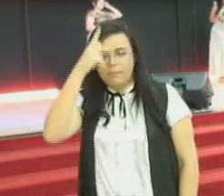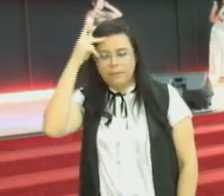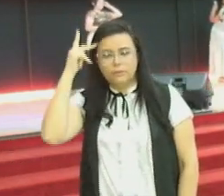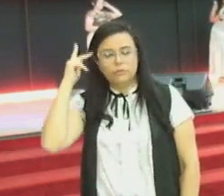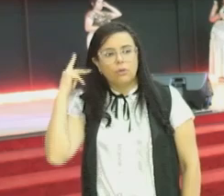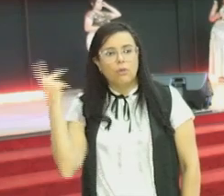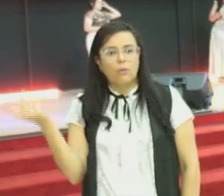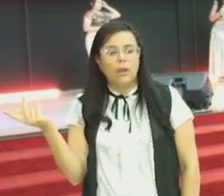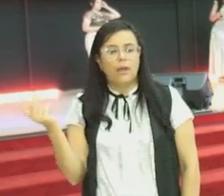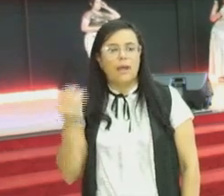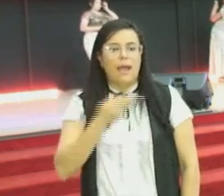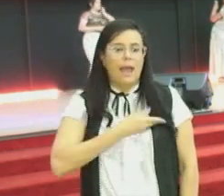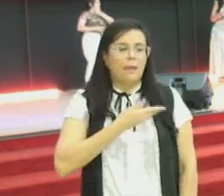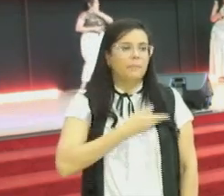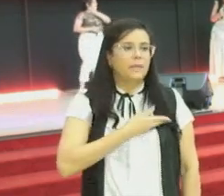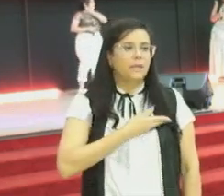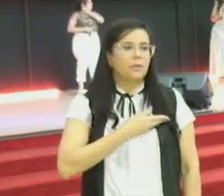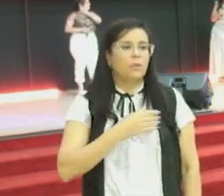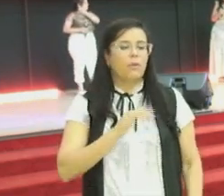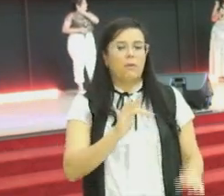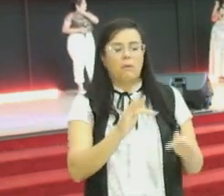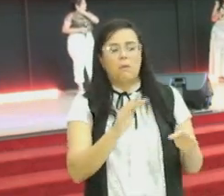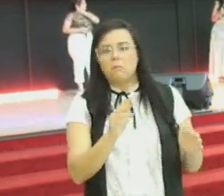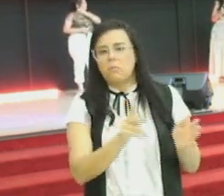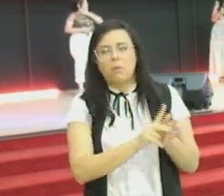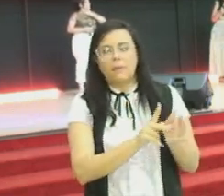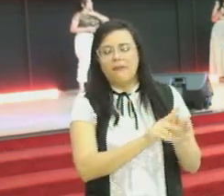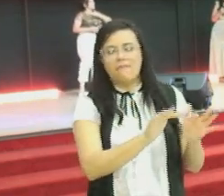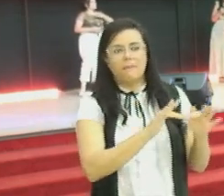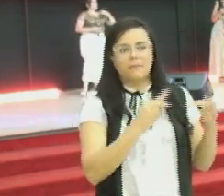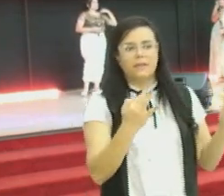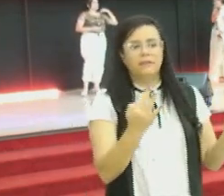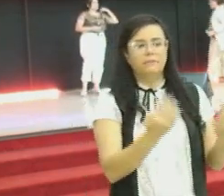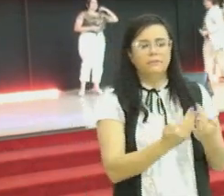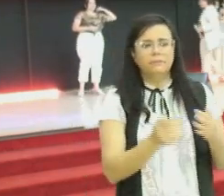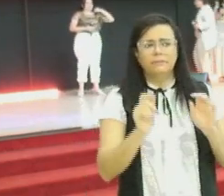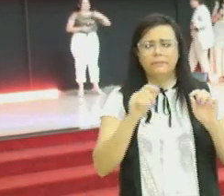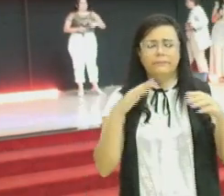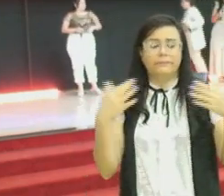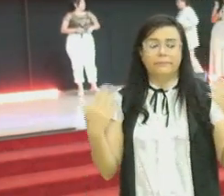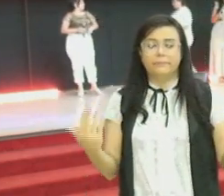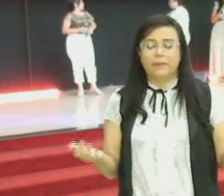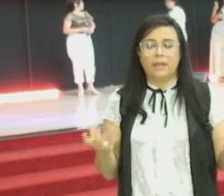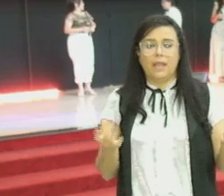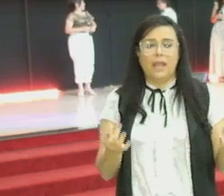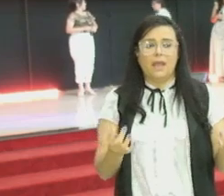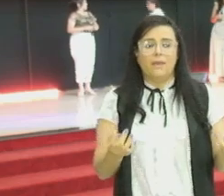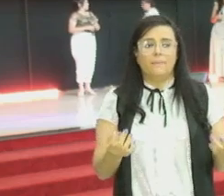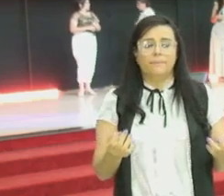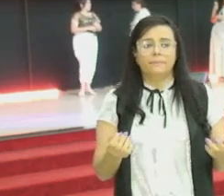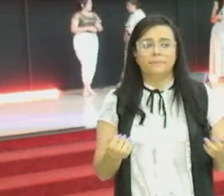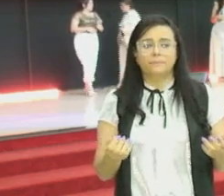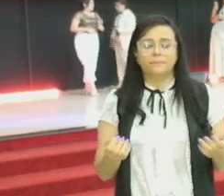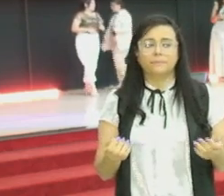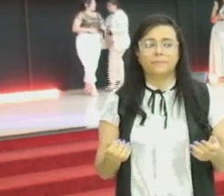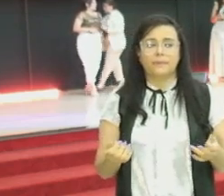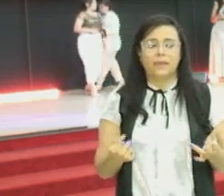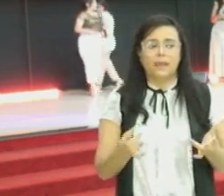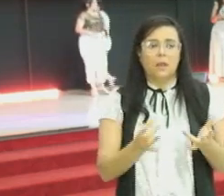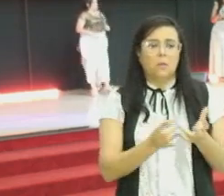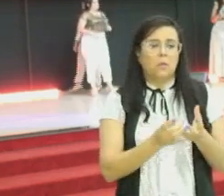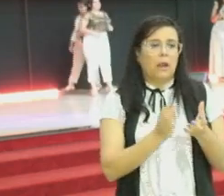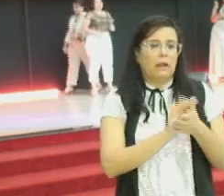amigo? É um parente? É um ex-cônjuge? É um patrão? É